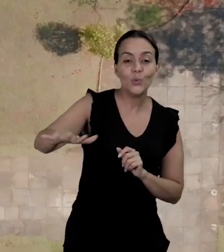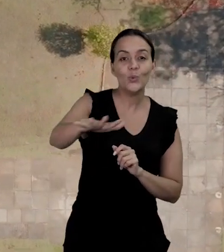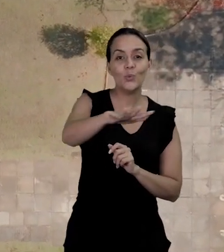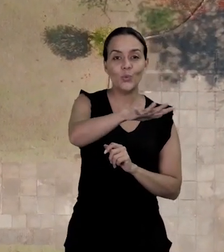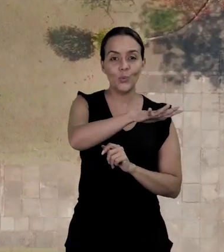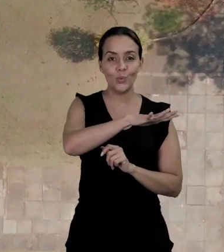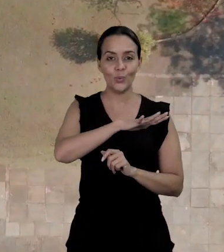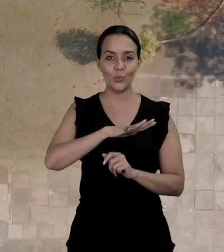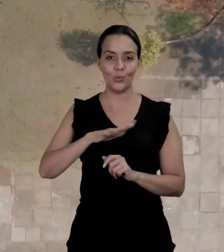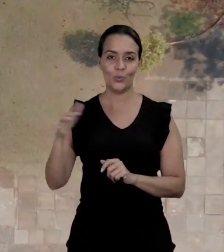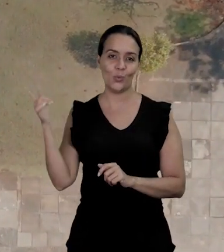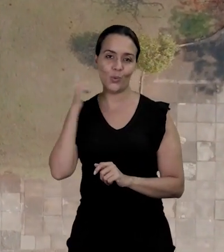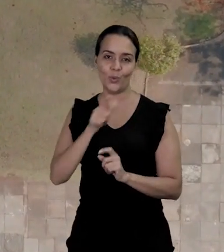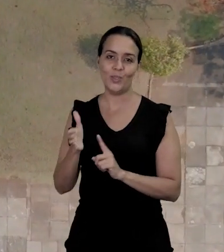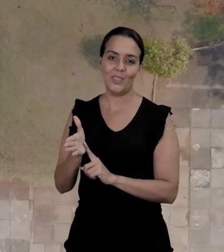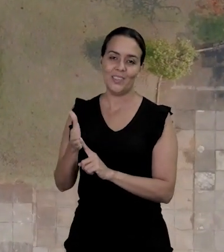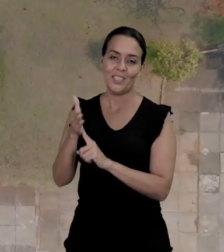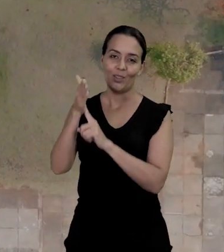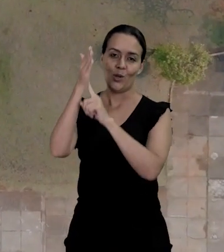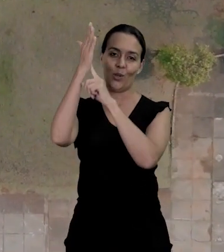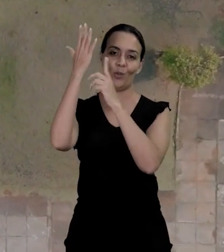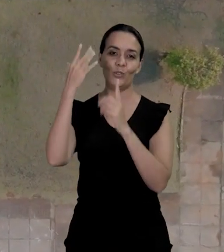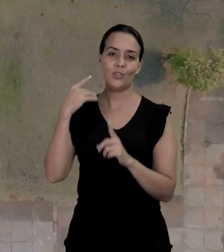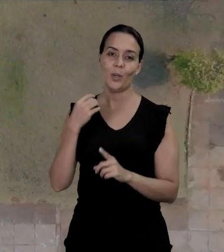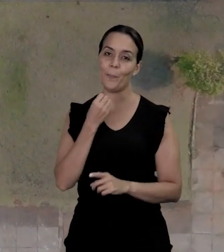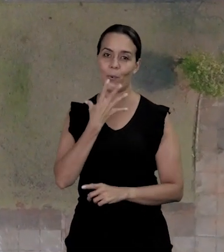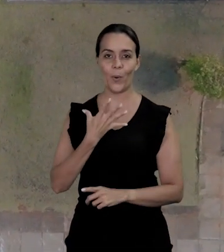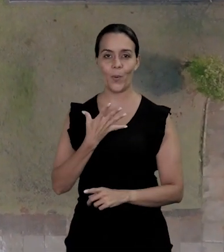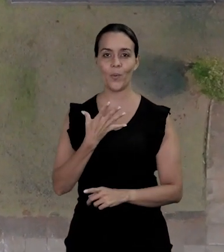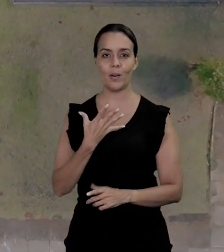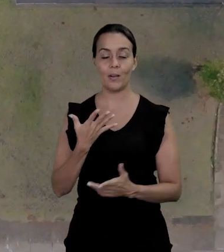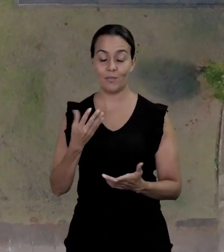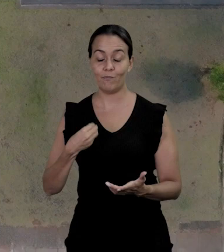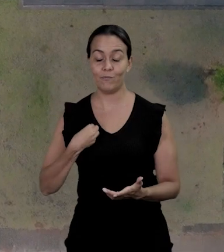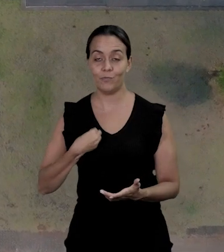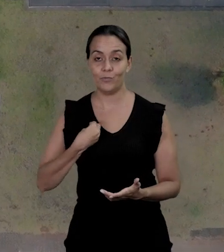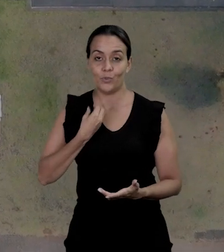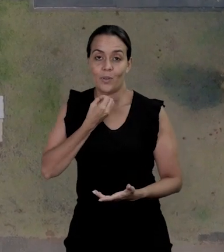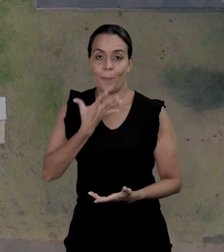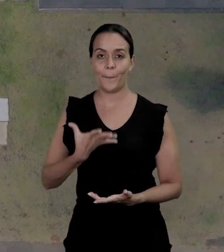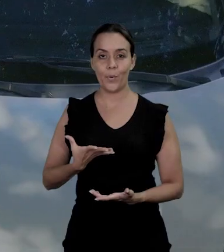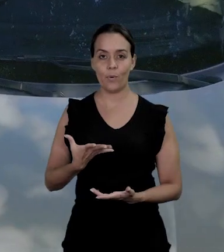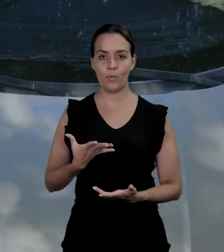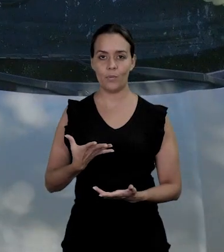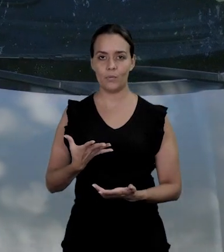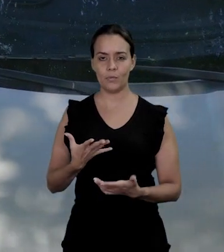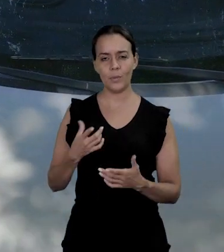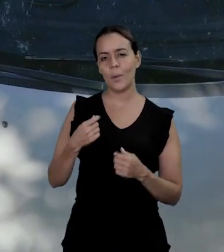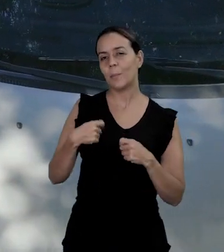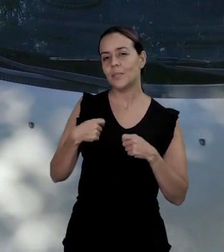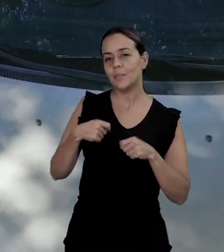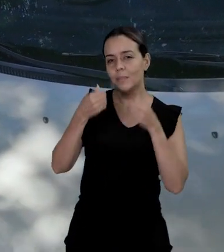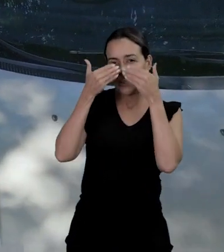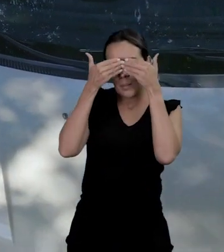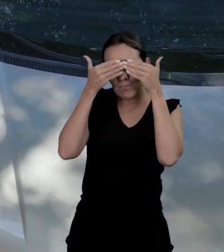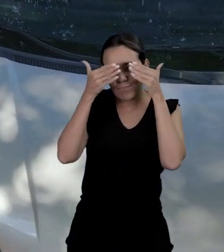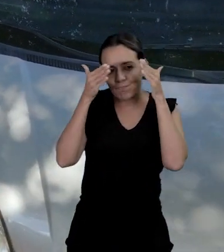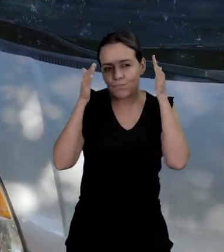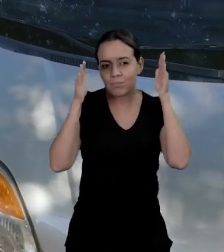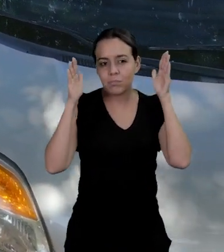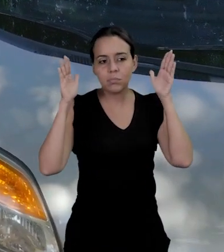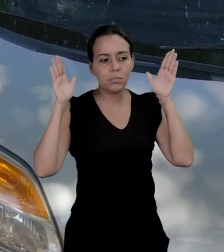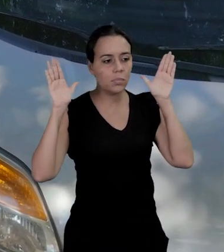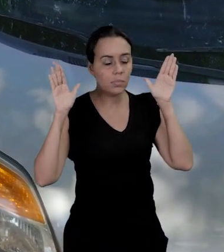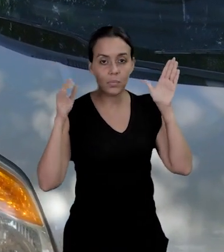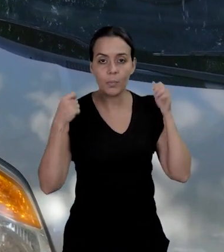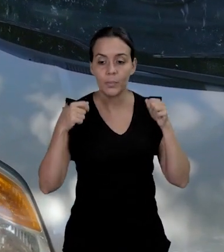seja, a gente tem um cenário muito mais complexo para enxergar e para navegar também. A outra questão da era do E,